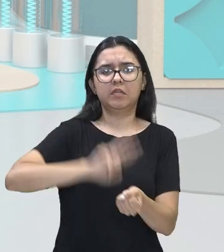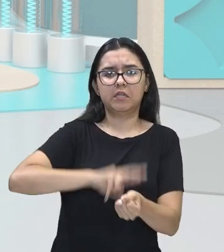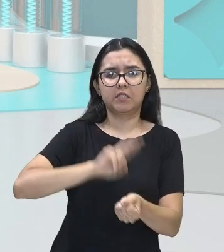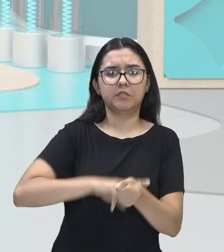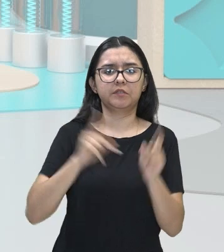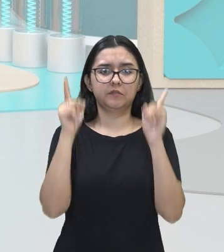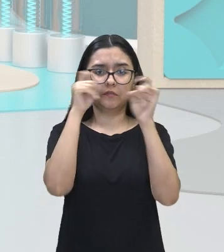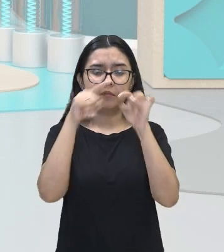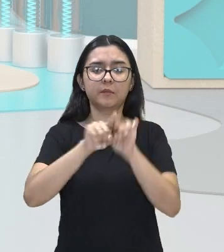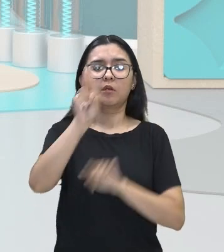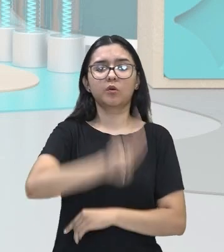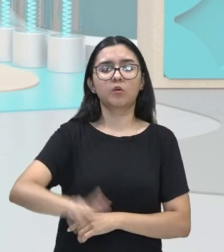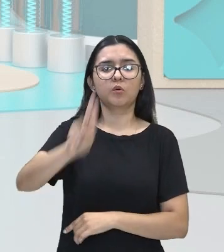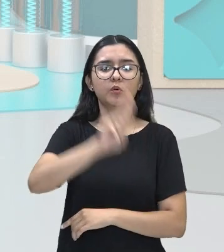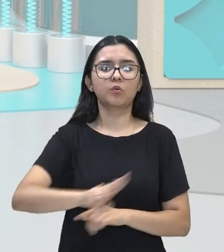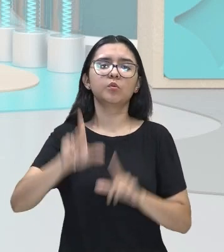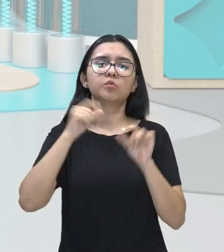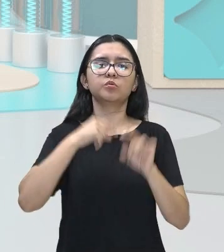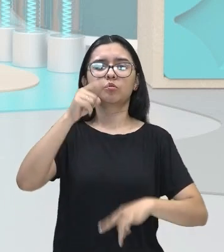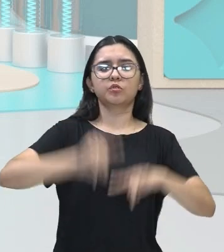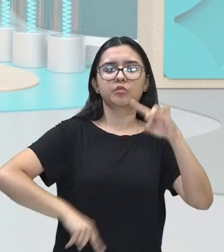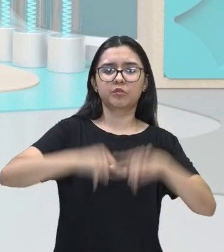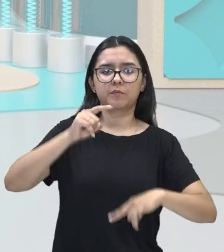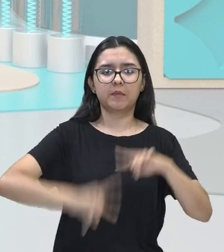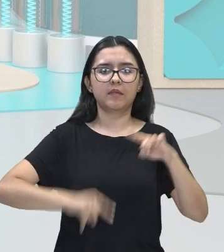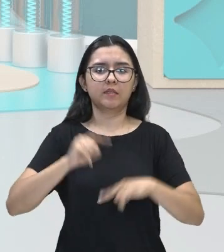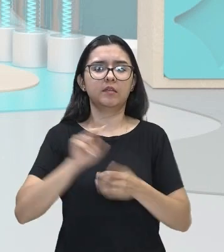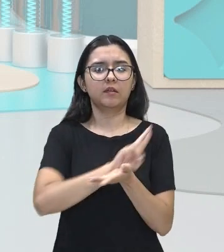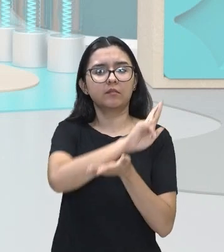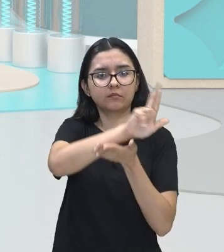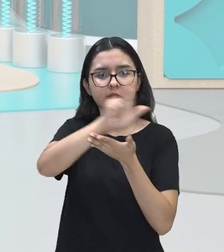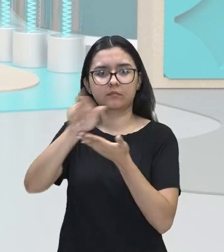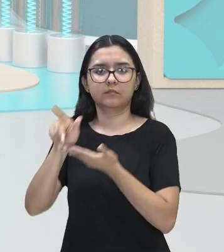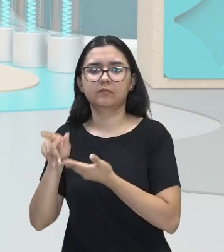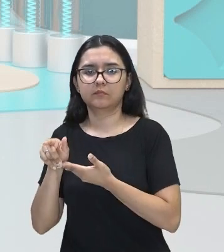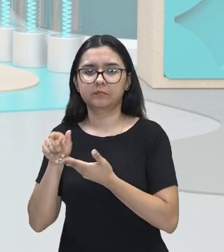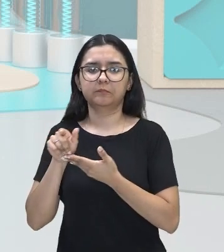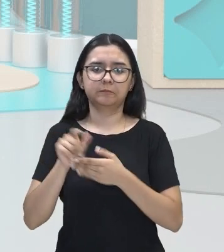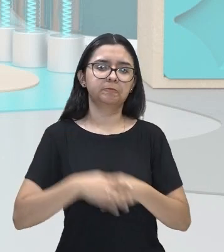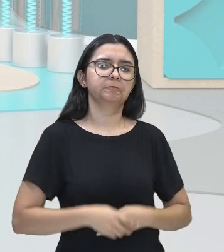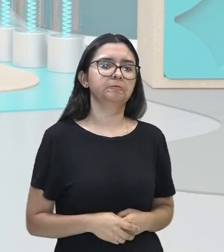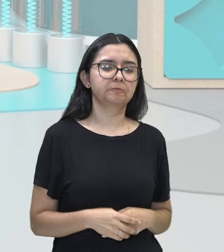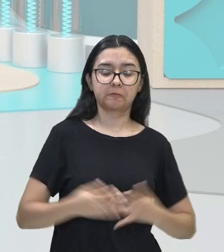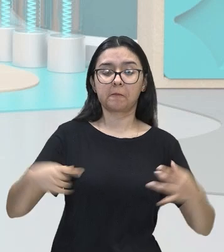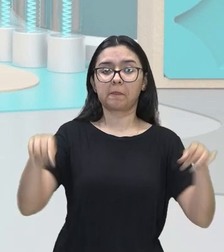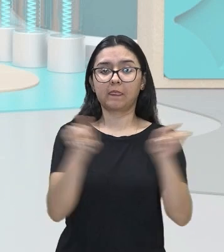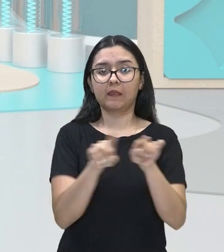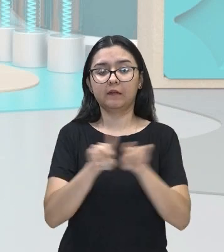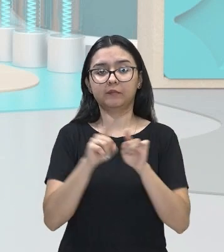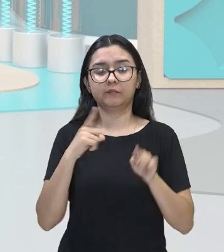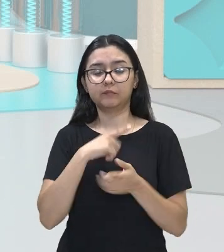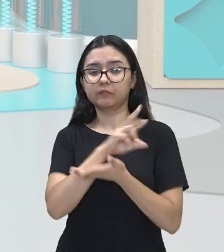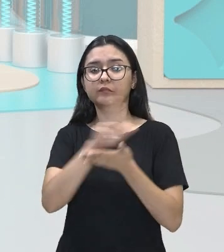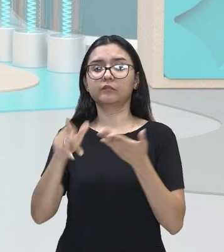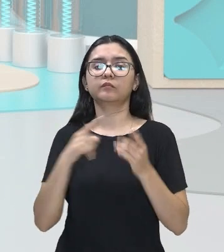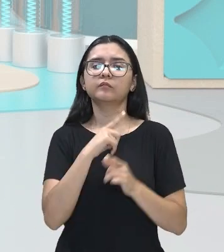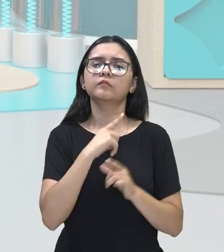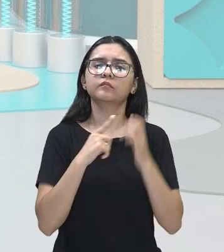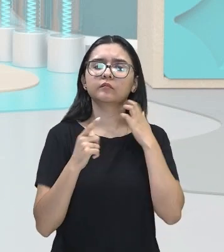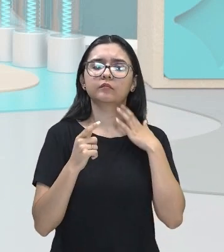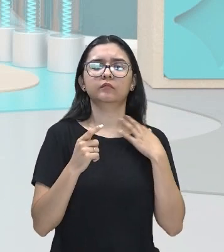uso de instrumentos como o tres, a clave e as congas. Além desses, há o mambo,